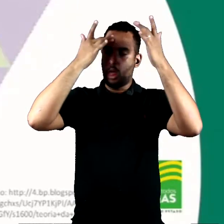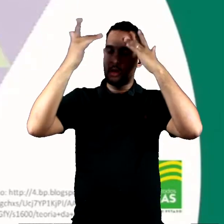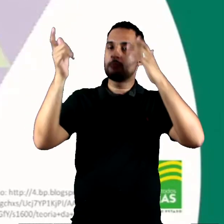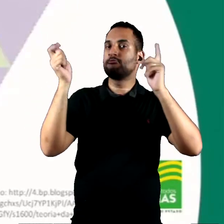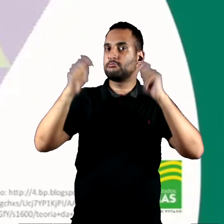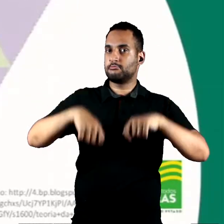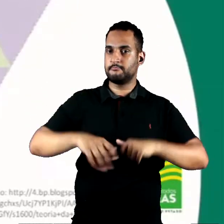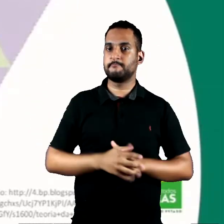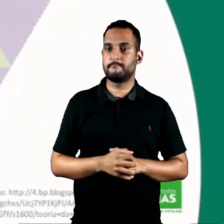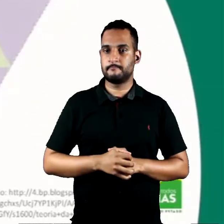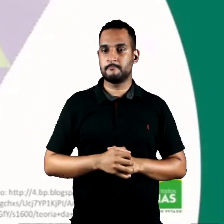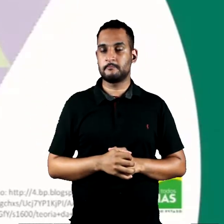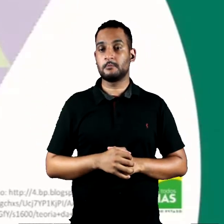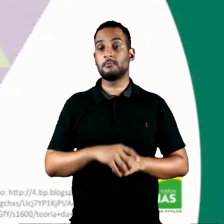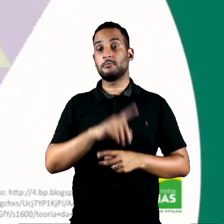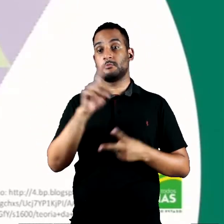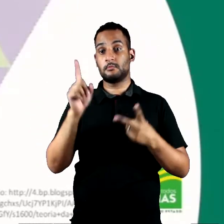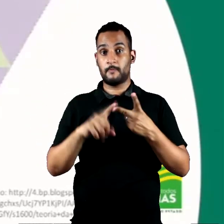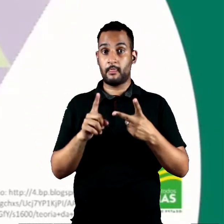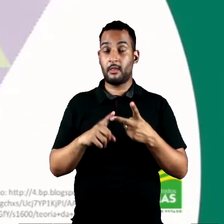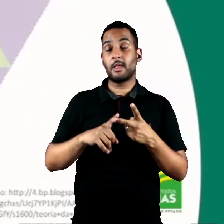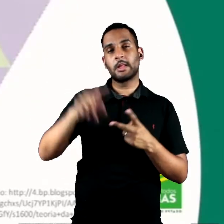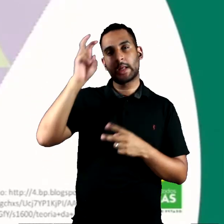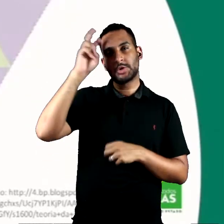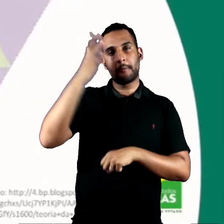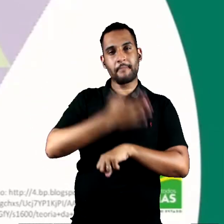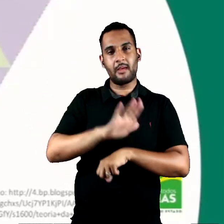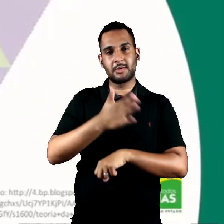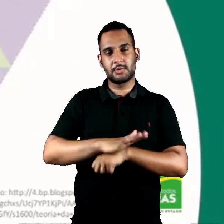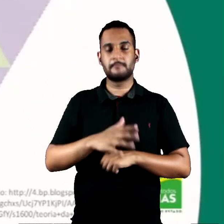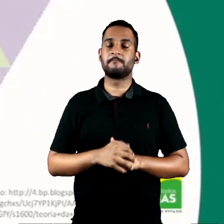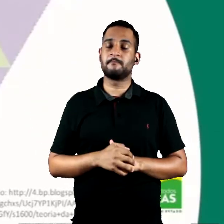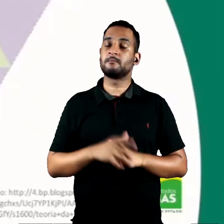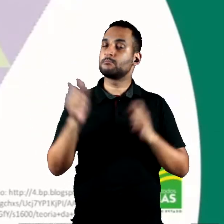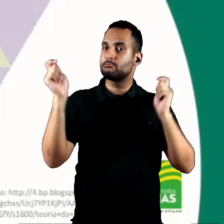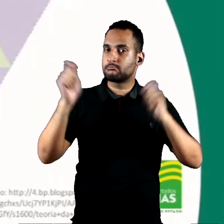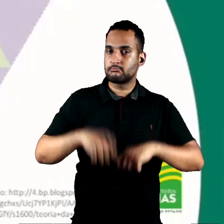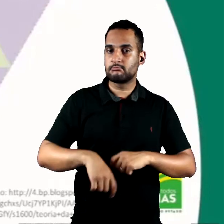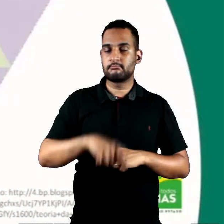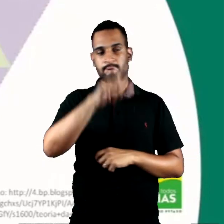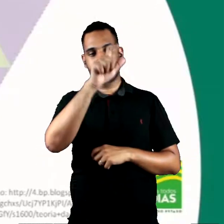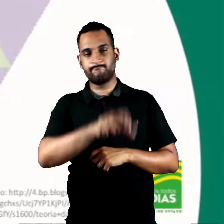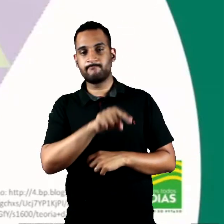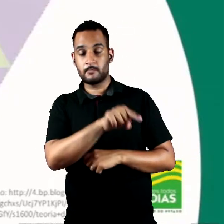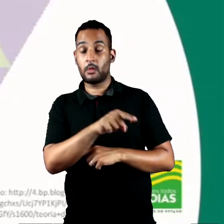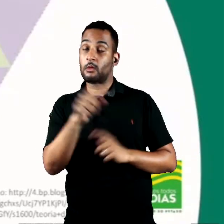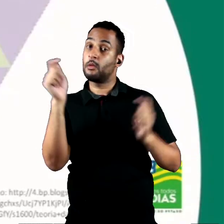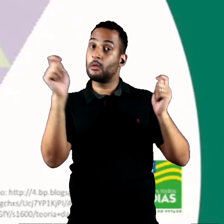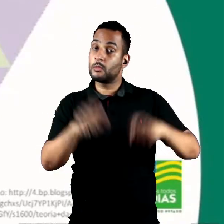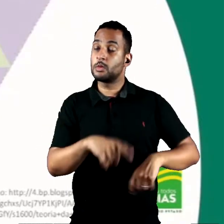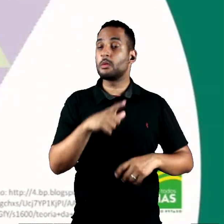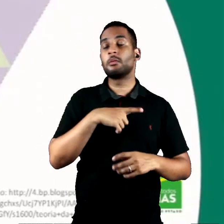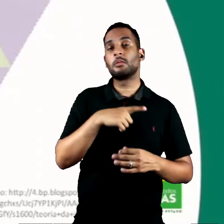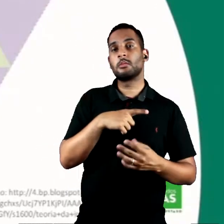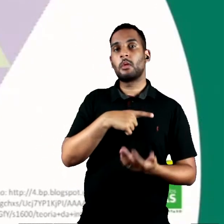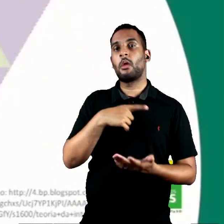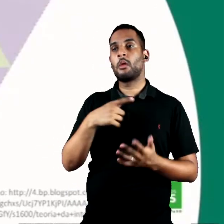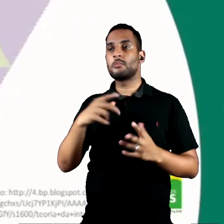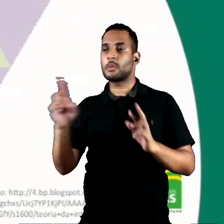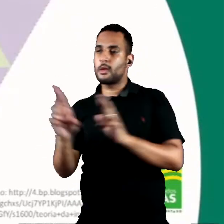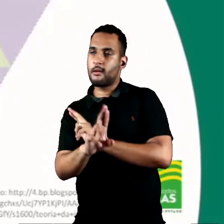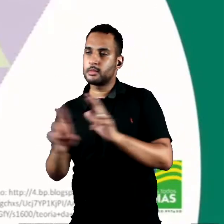conhecimentos. A inteligência prática é aquela em que permite que o sujeito lide com as pessoas